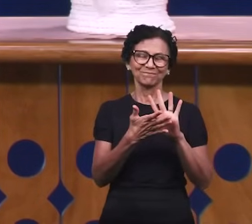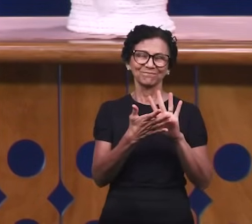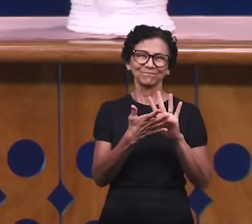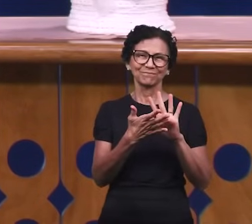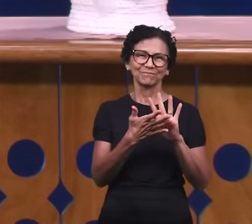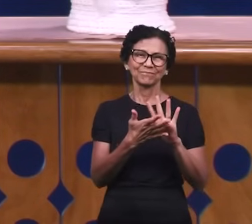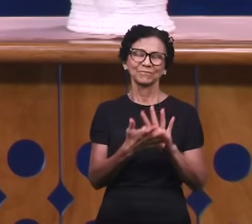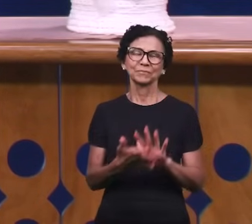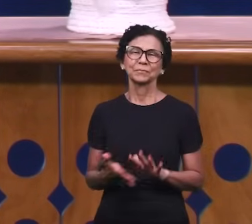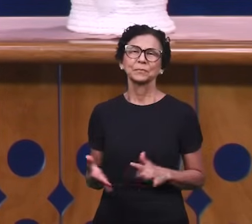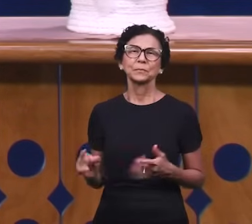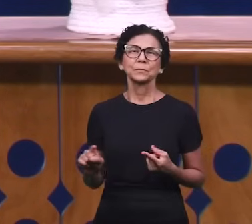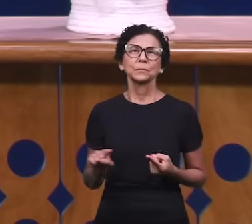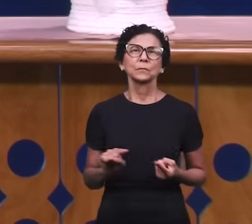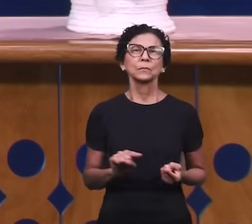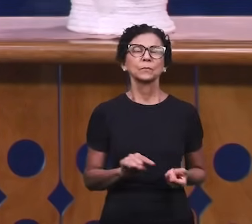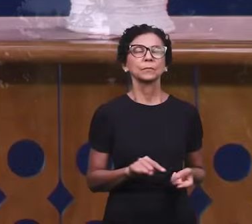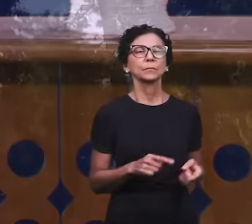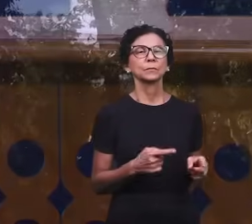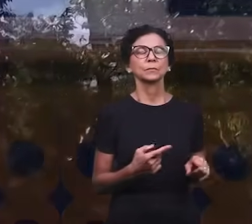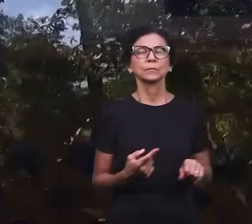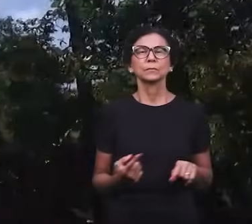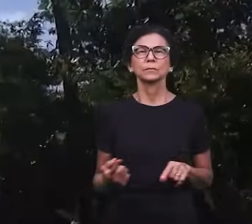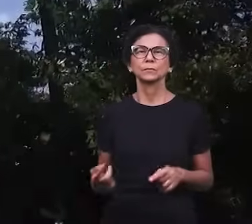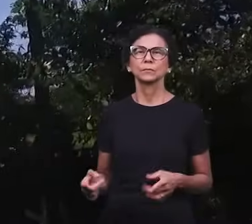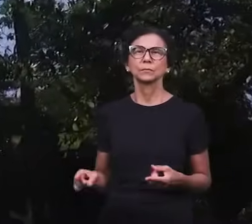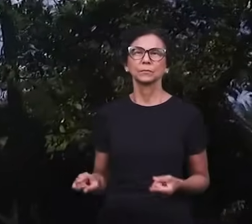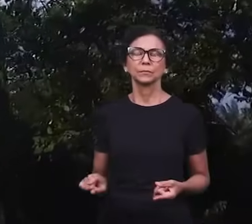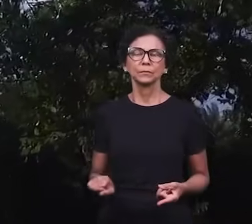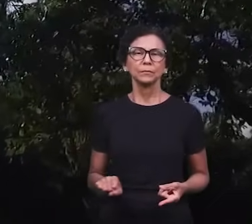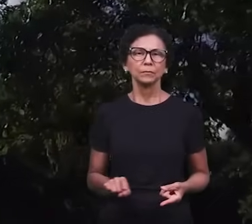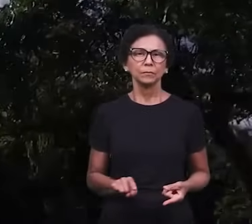hino de glorificação e adoração ao nosso Deus.